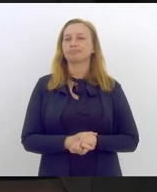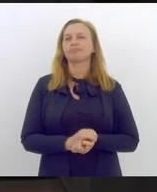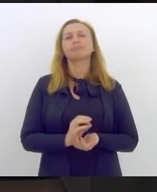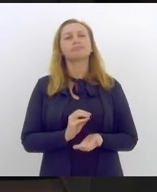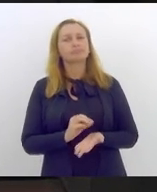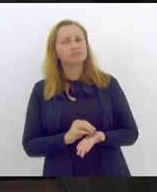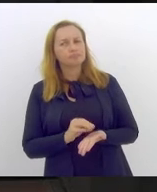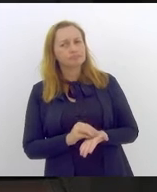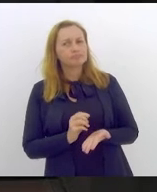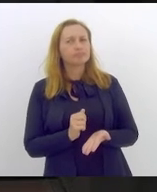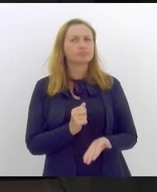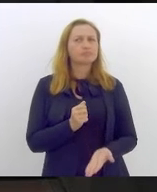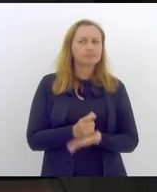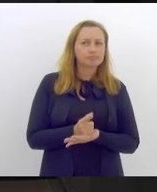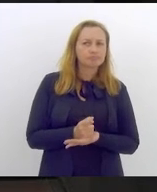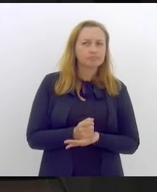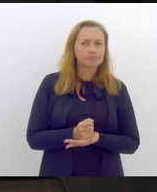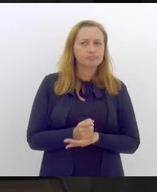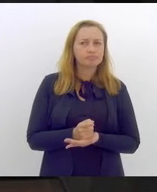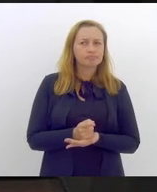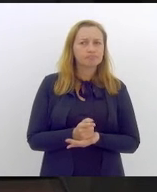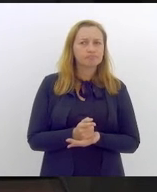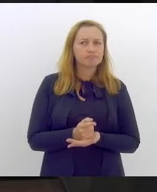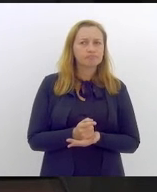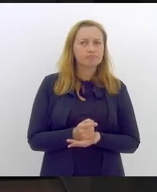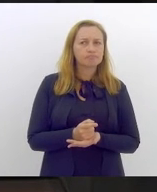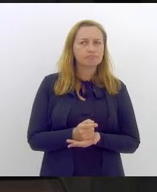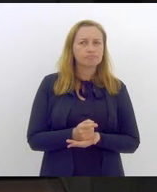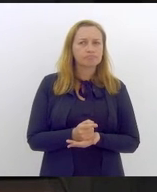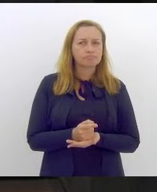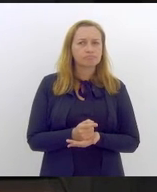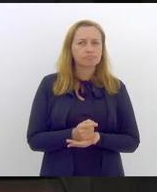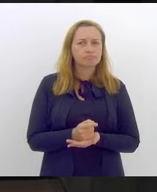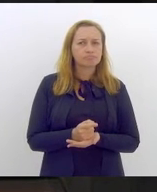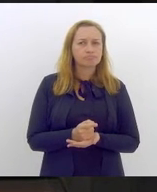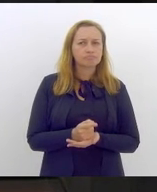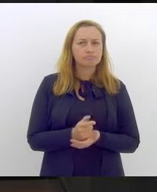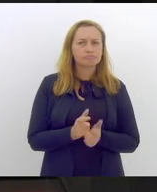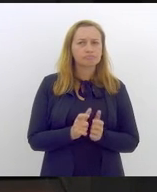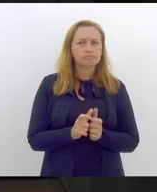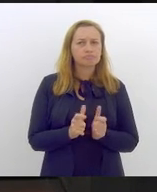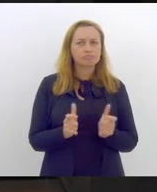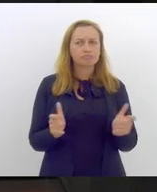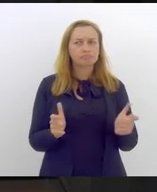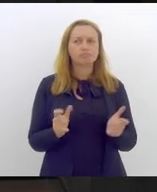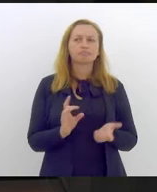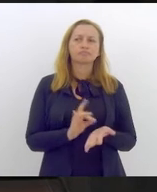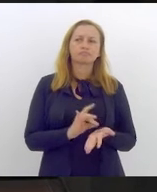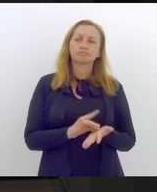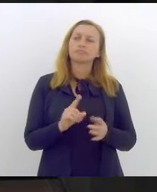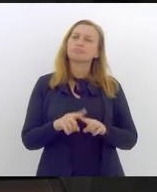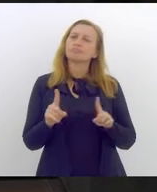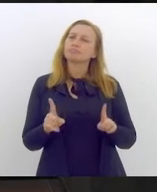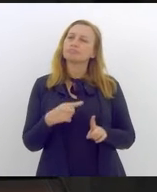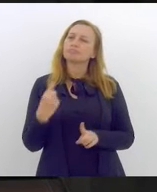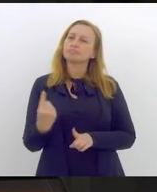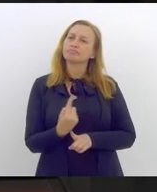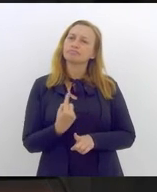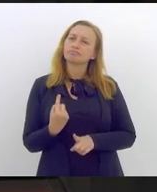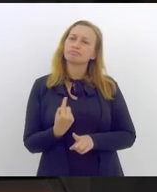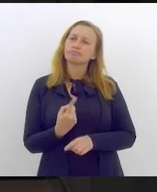restos a pagar estão em declínio É verdade em declínio mas nós estamos